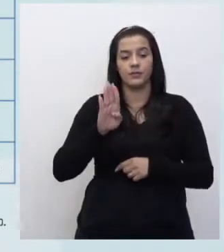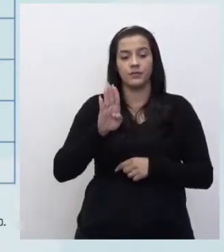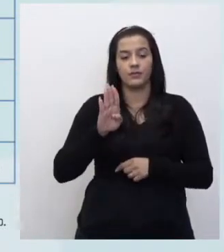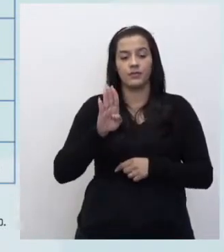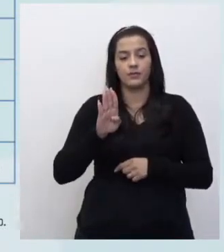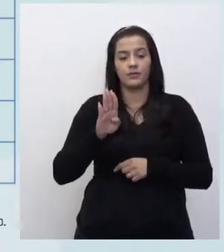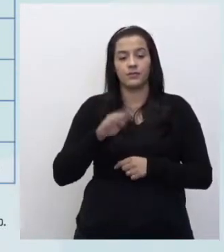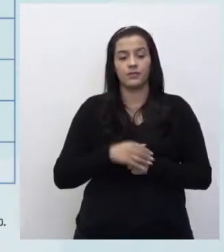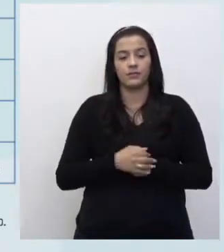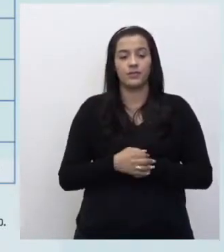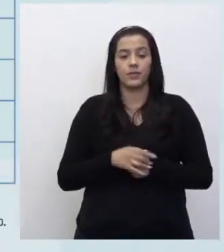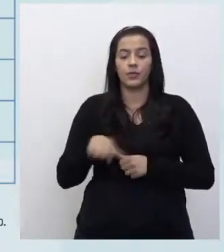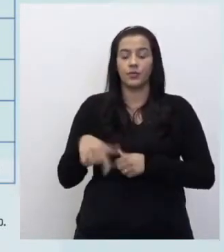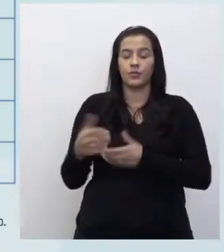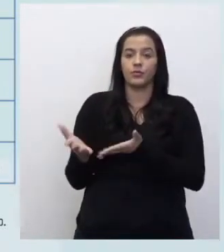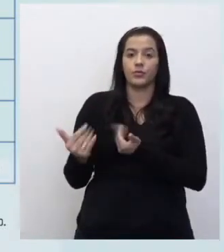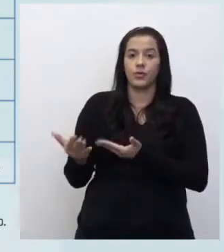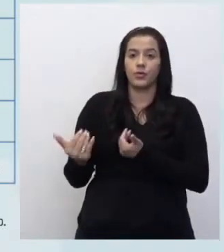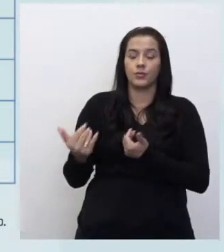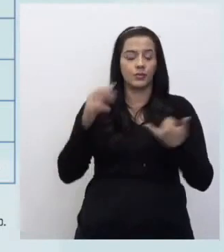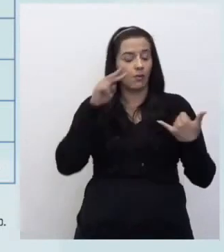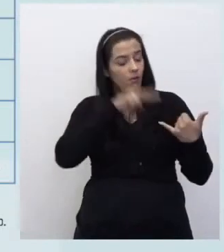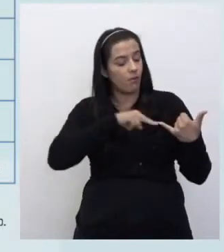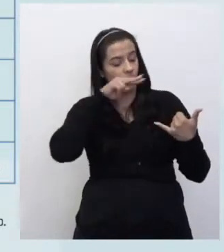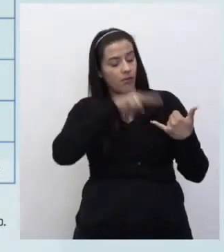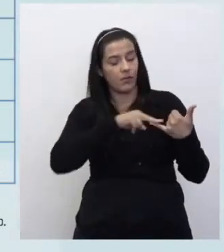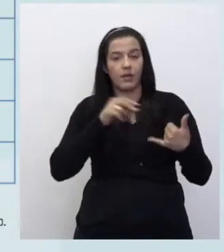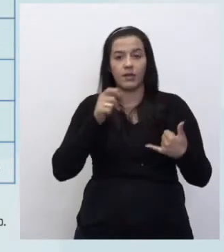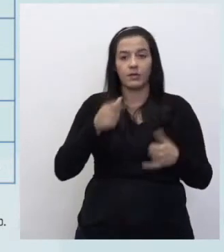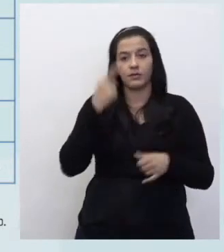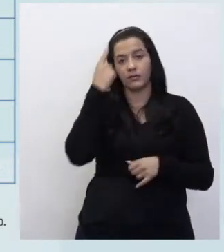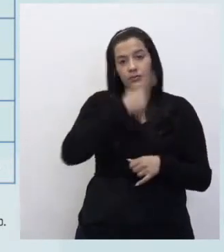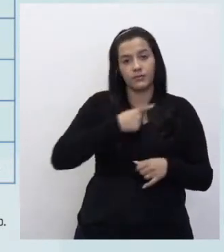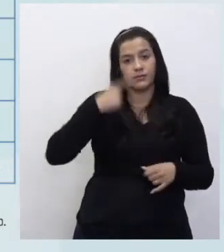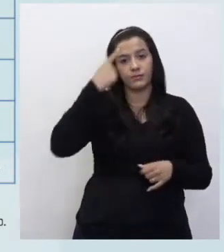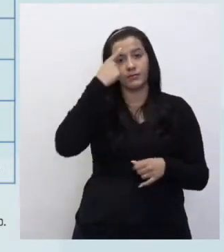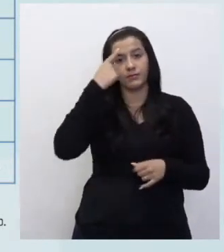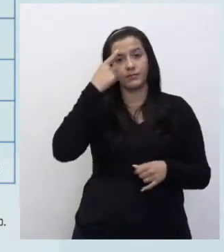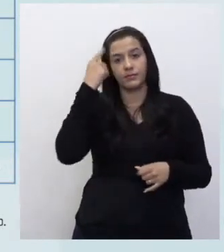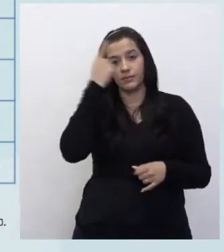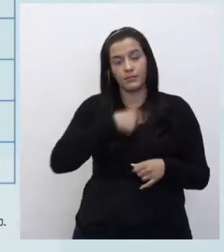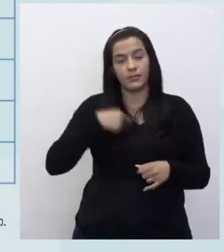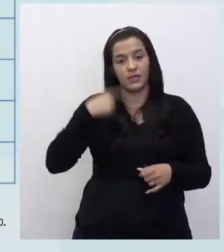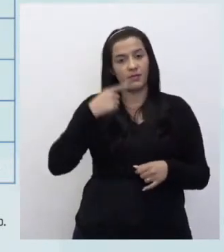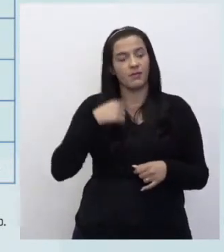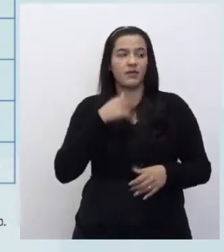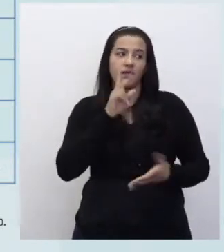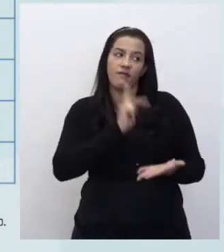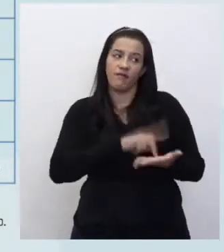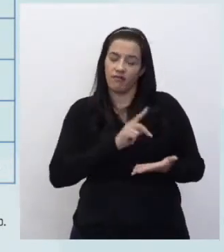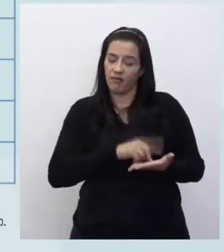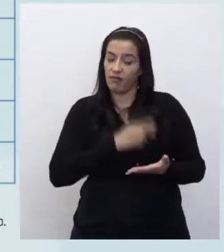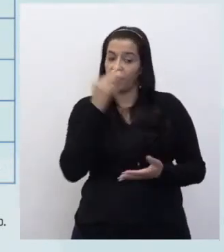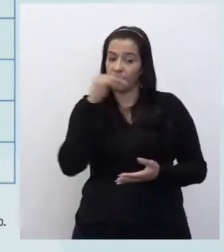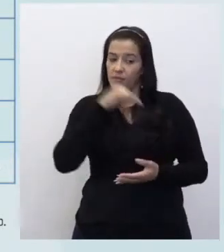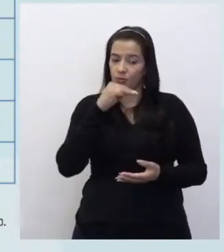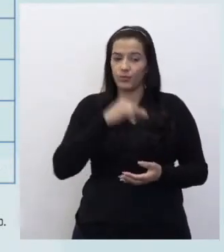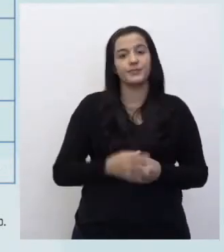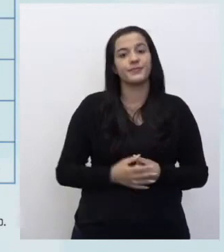usam, olham para os seus telefones a cada hora. Na verdade, a gente olha a cada minuto, né? Então, pega o telefone toda